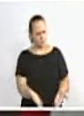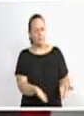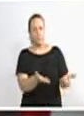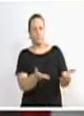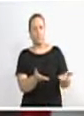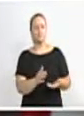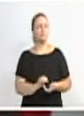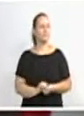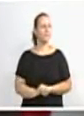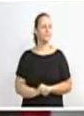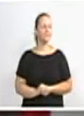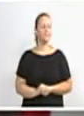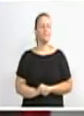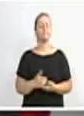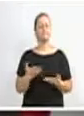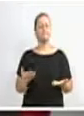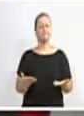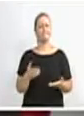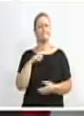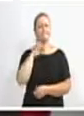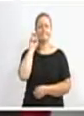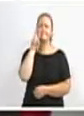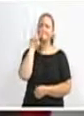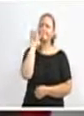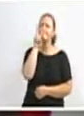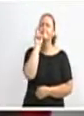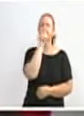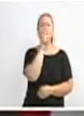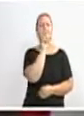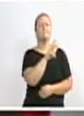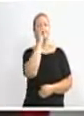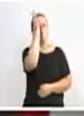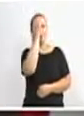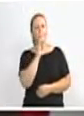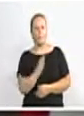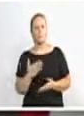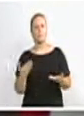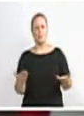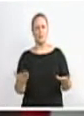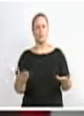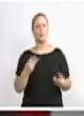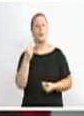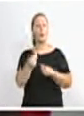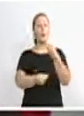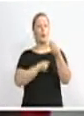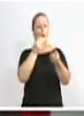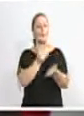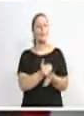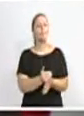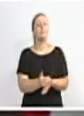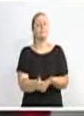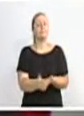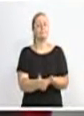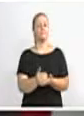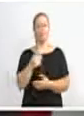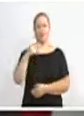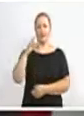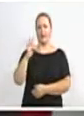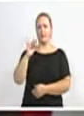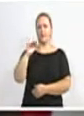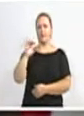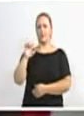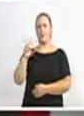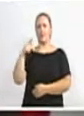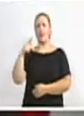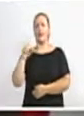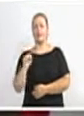pronunciamento. Então, nós temos visto esta movimentação no Brasil, puxada pela Fiesp, puxada pela